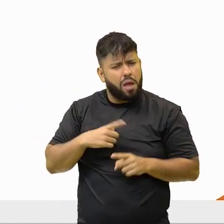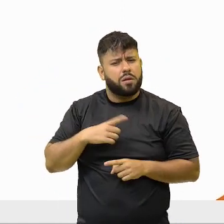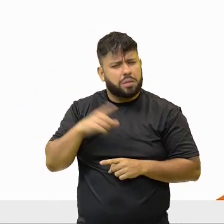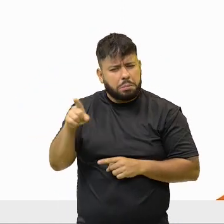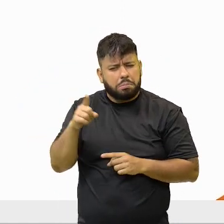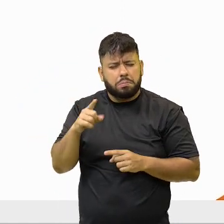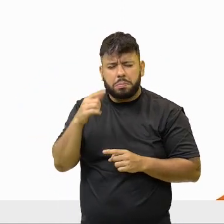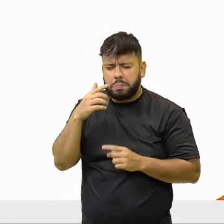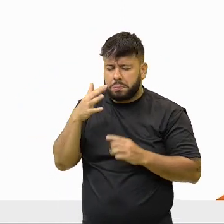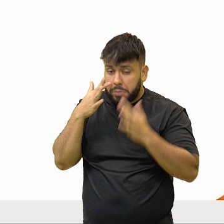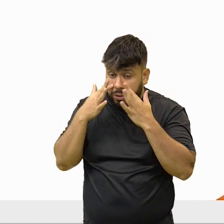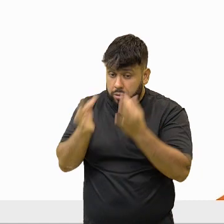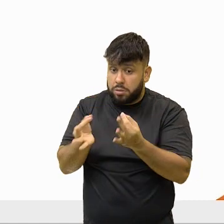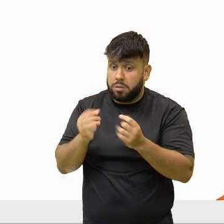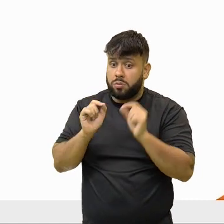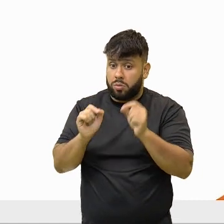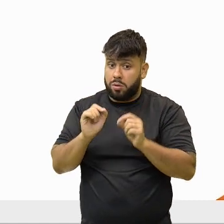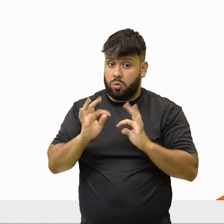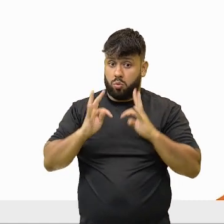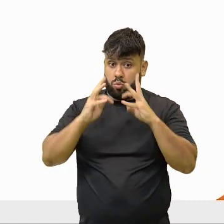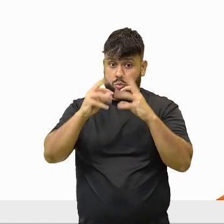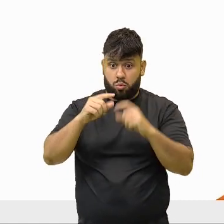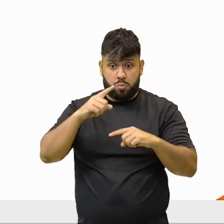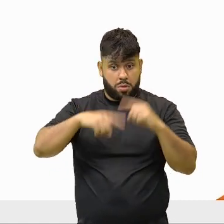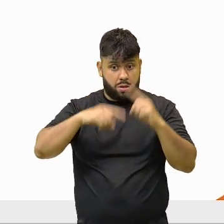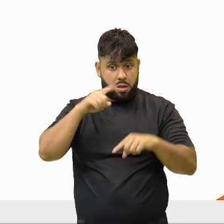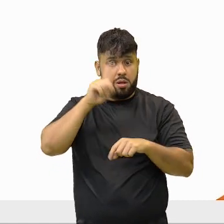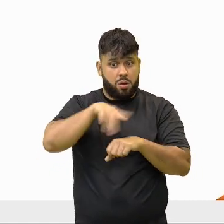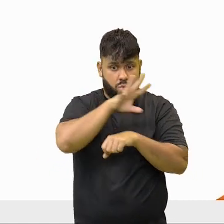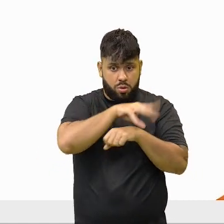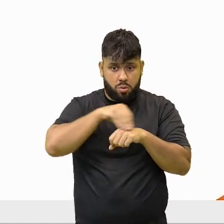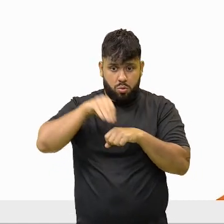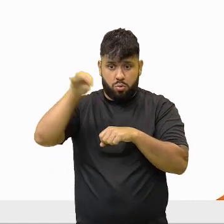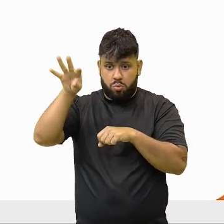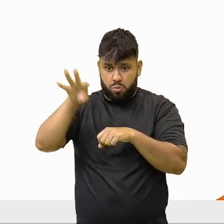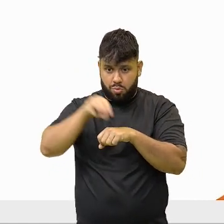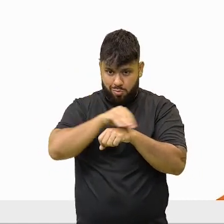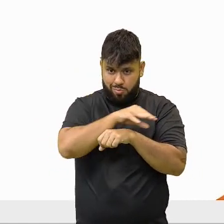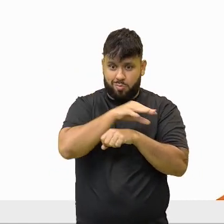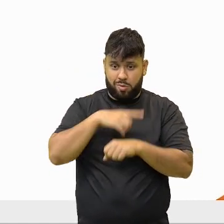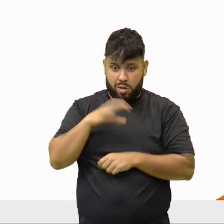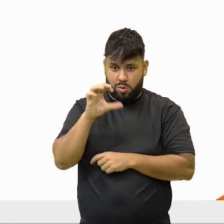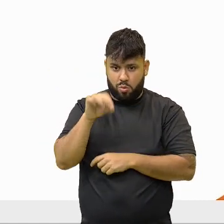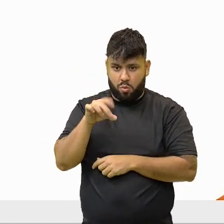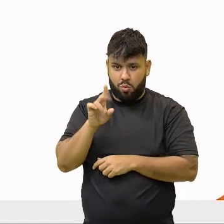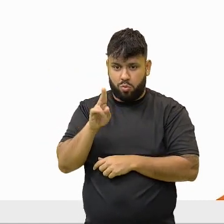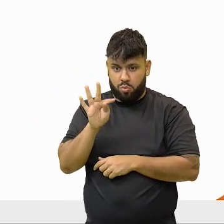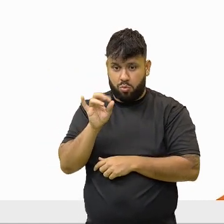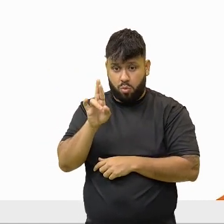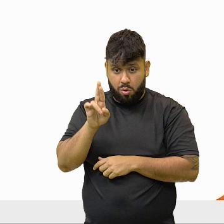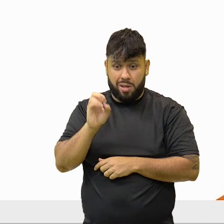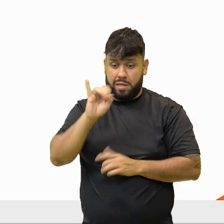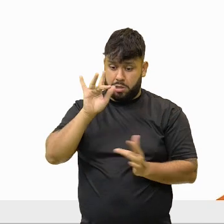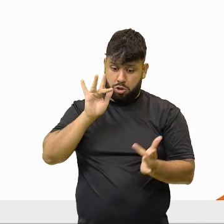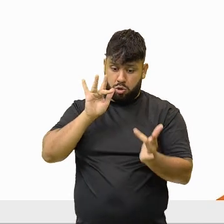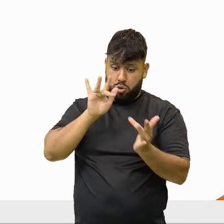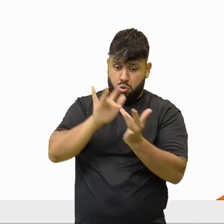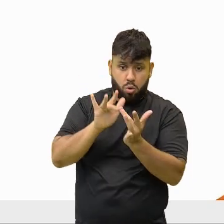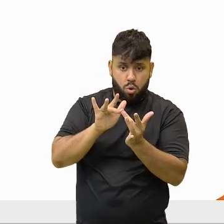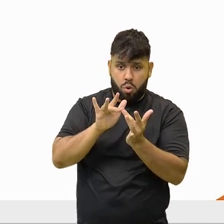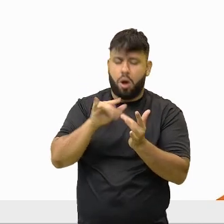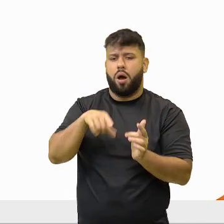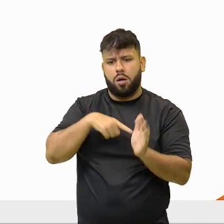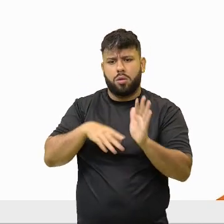todo é feito com materiais condutores, no momento que você tocar em qualquer ponto A, B, C, D e E, eles até vão adquirir